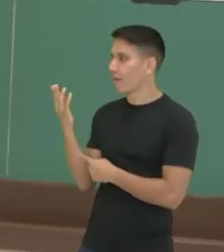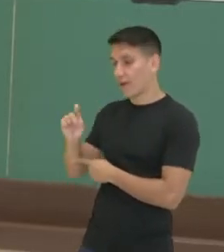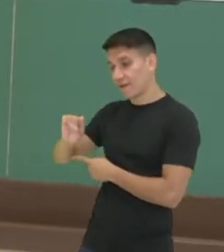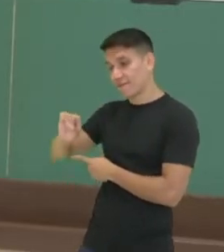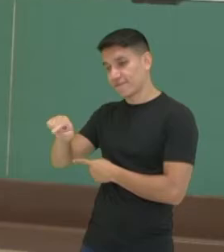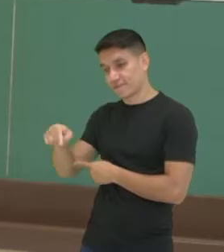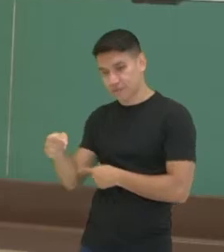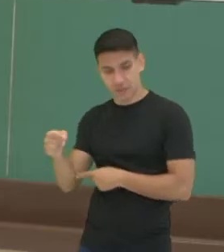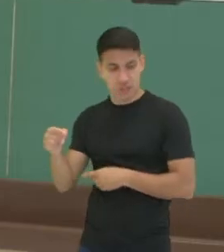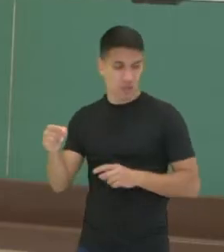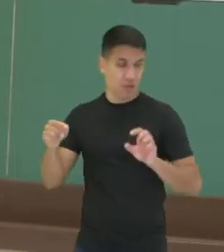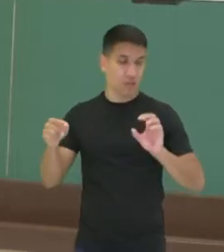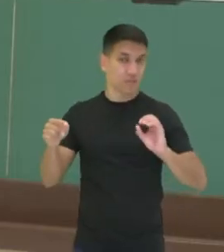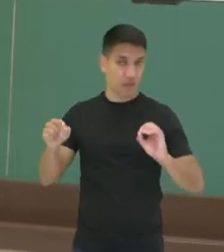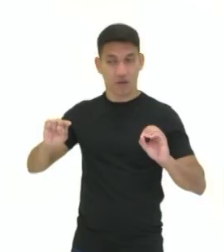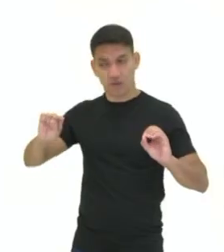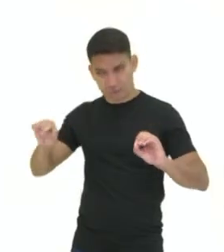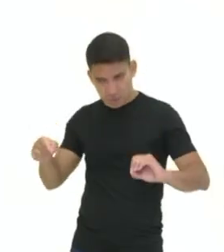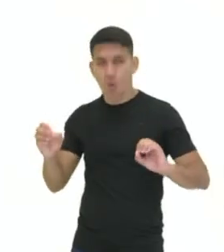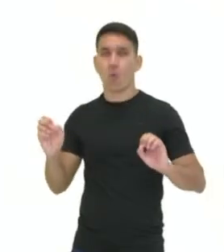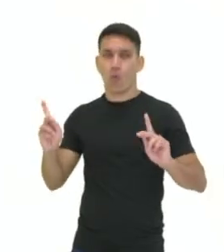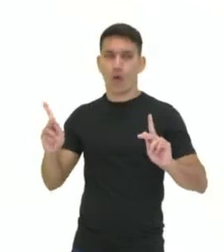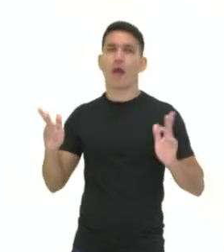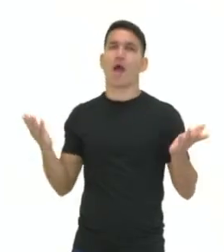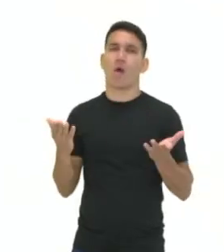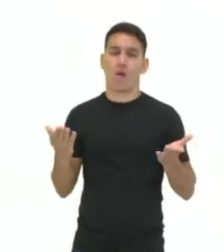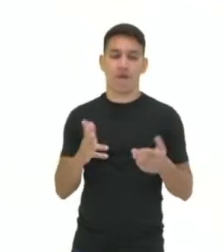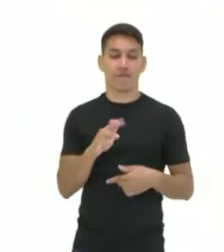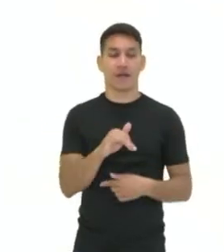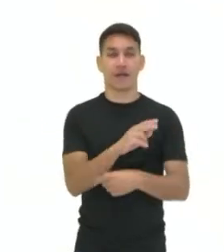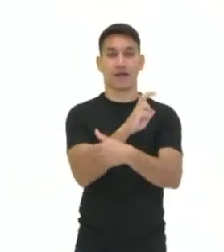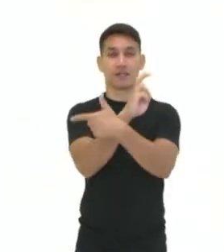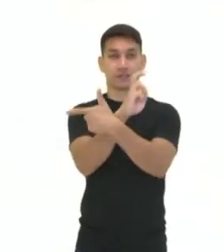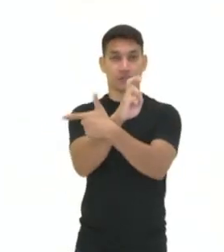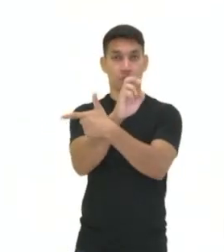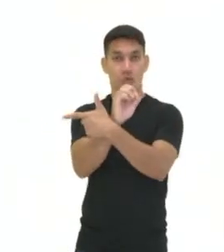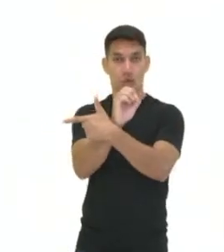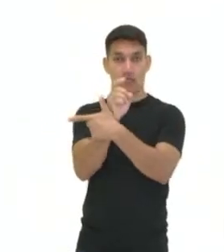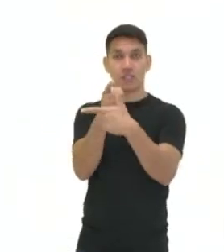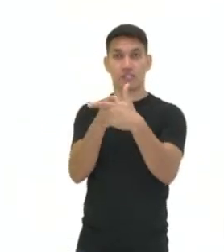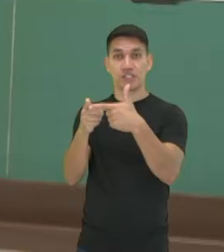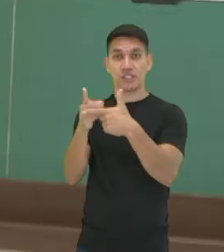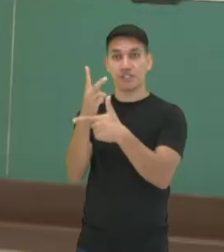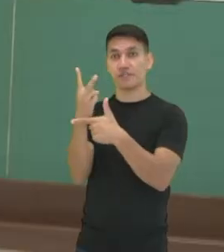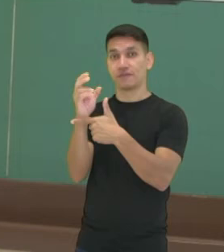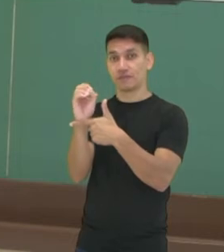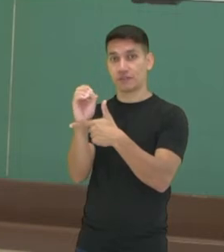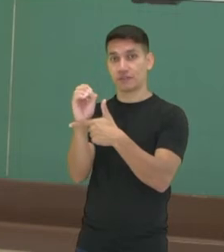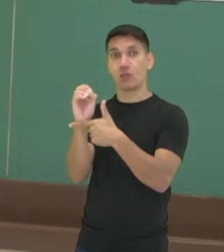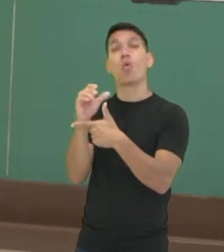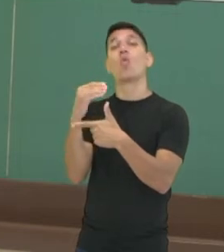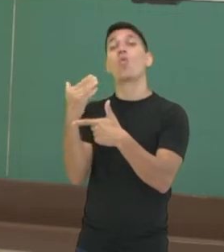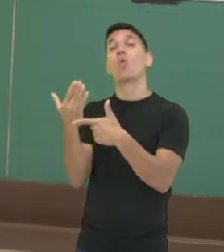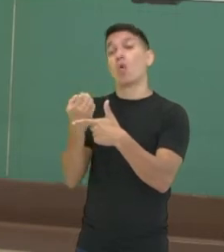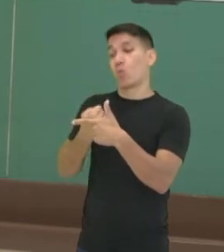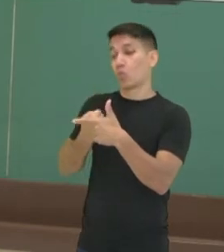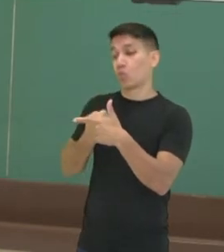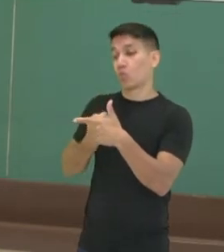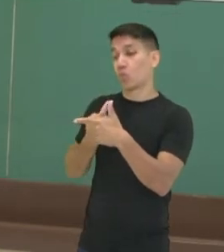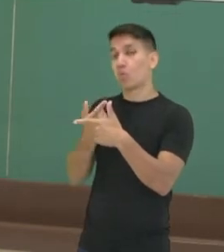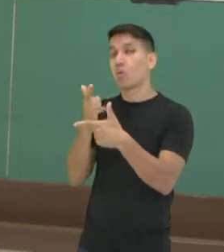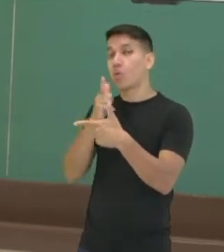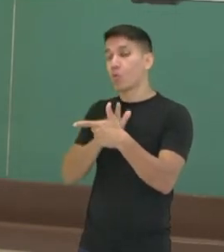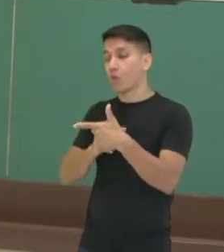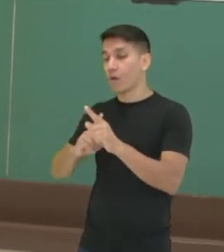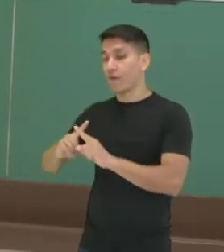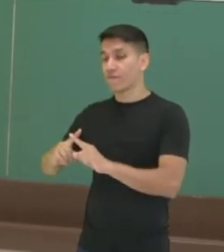divisão. Agora, eu tenho 50 divididos por 20. Agora, que número que eu vou multiplicar por 20 aqui, né? E vai chegar